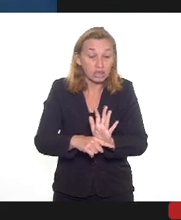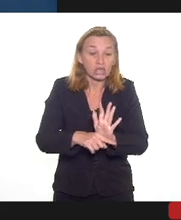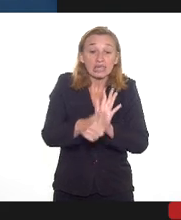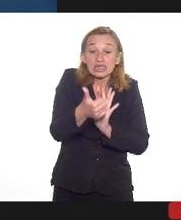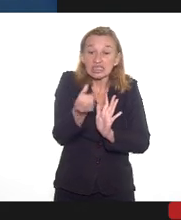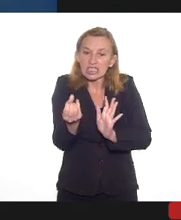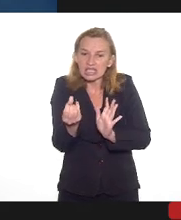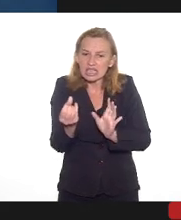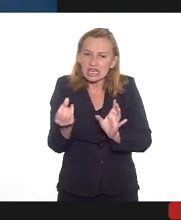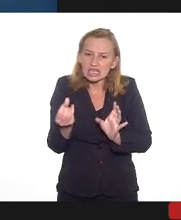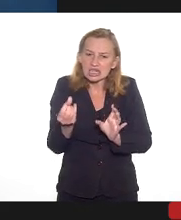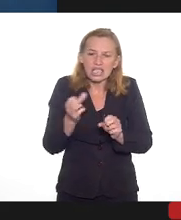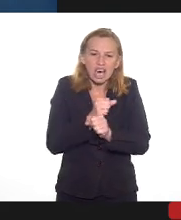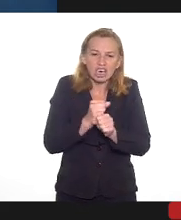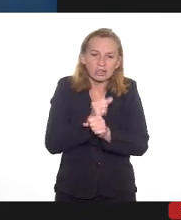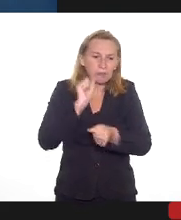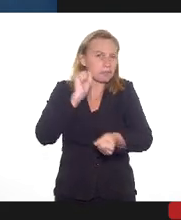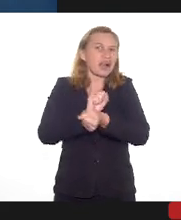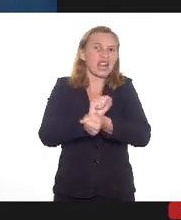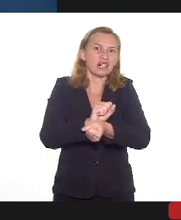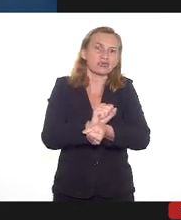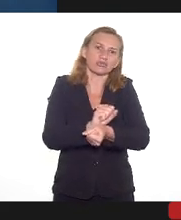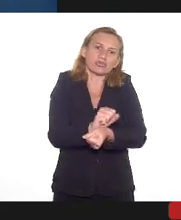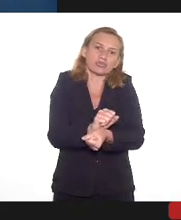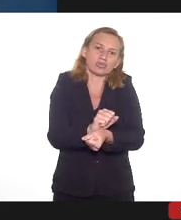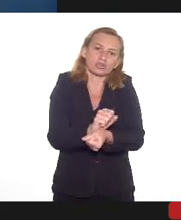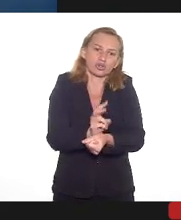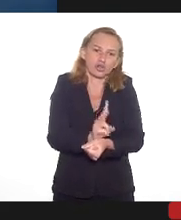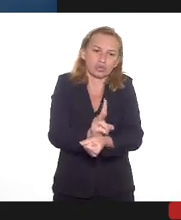16 anos sem reajuste.